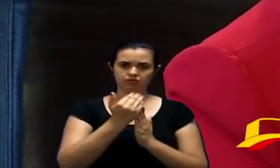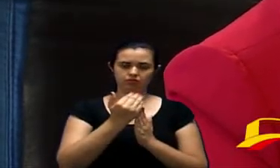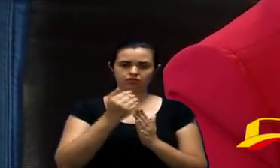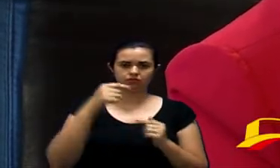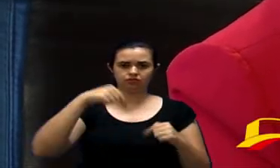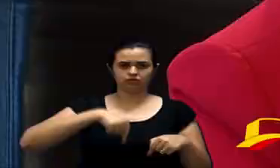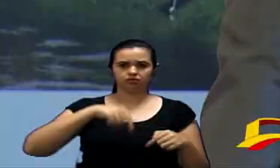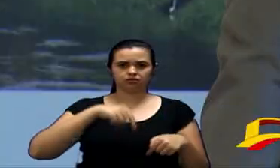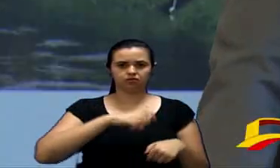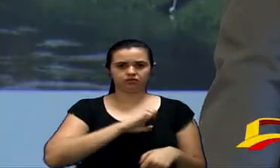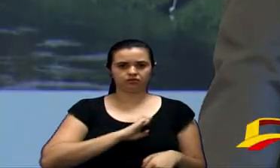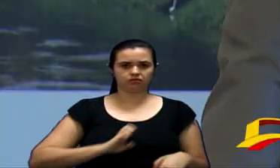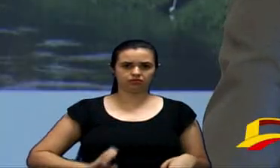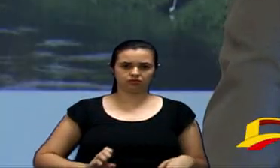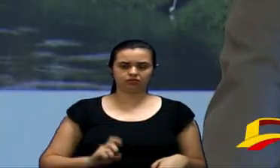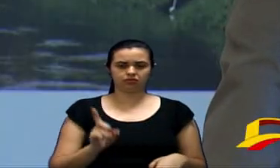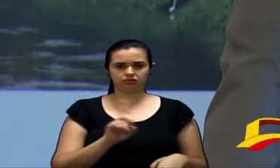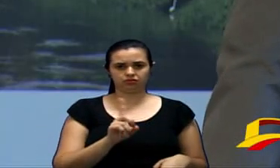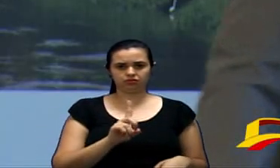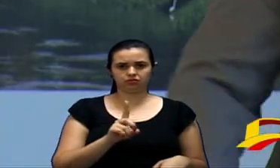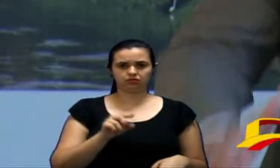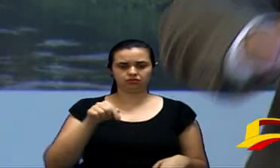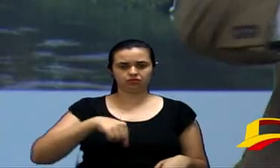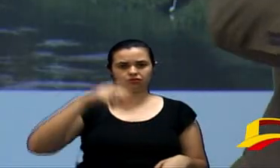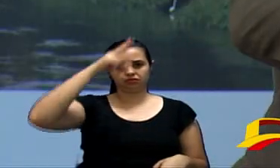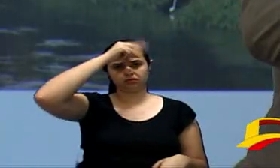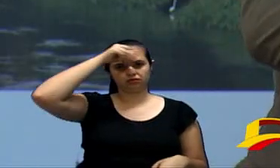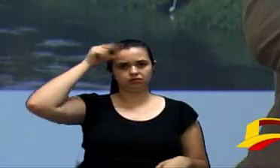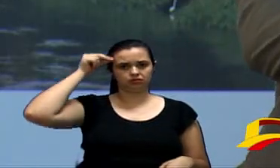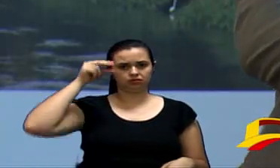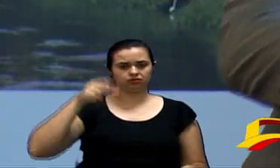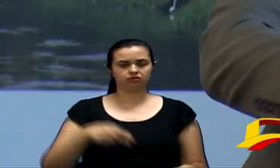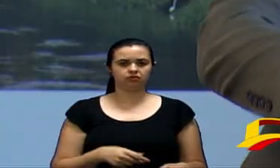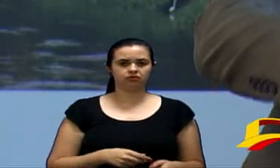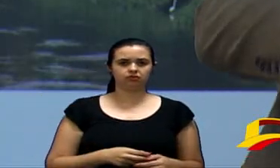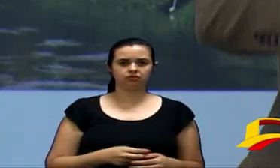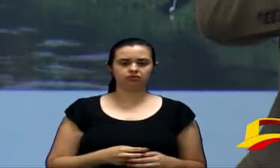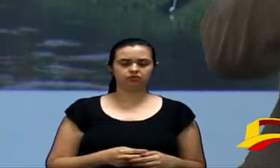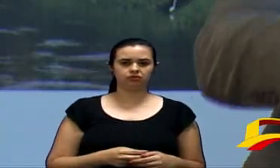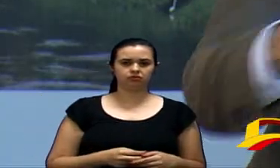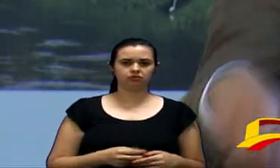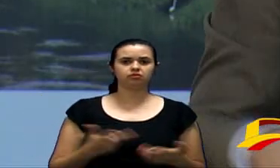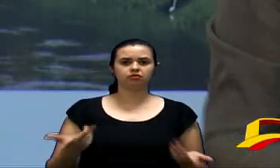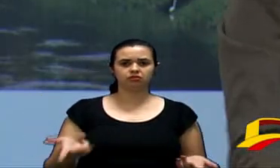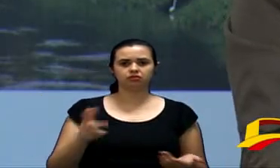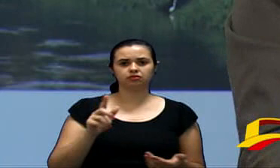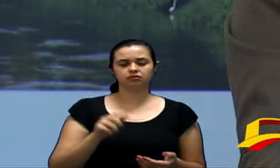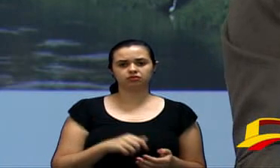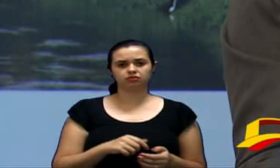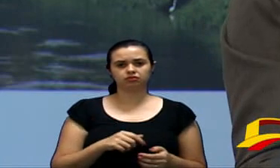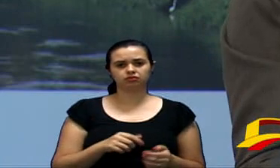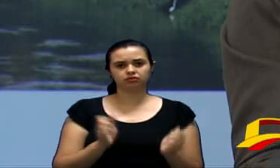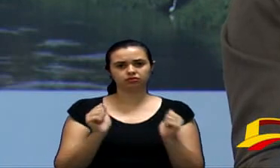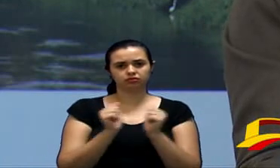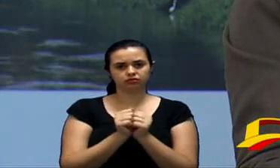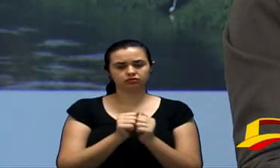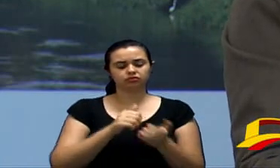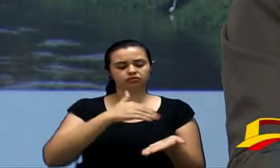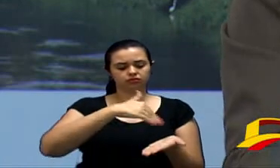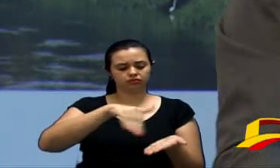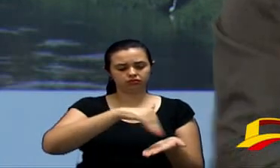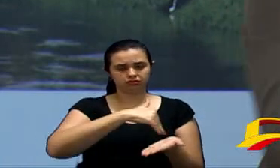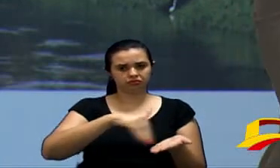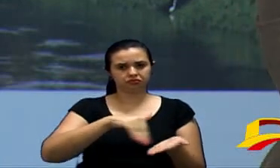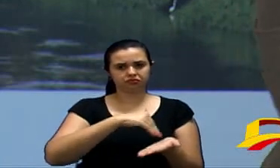questionar. E a nossa GCM também. Eu já conversei também, só cortando um pouquinho a vereadora, junto ao nosso secretário de Segurança